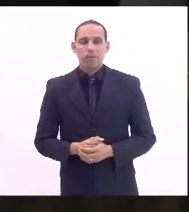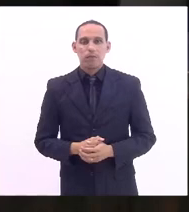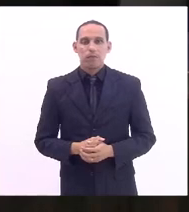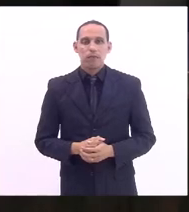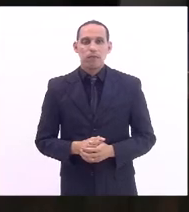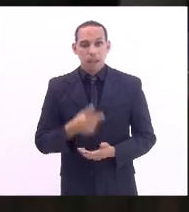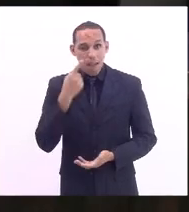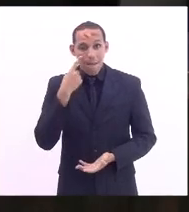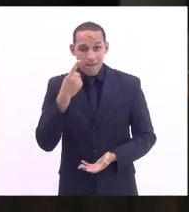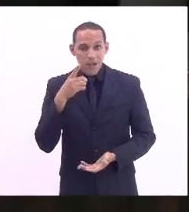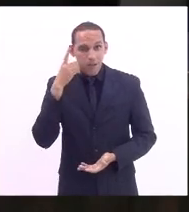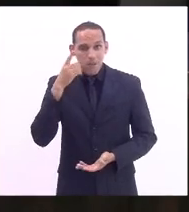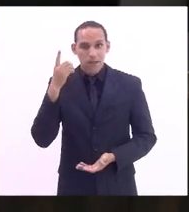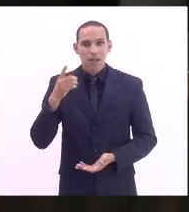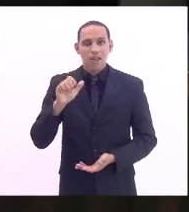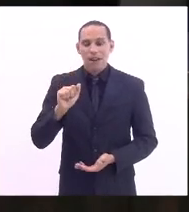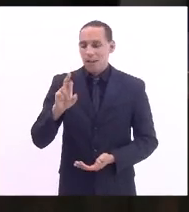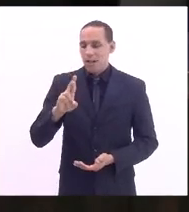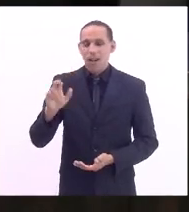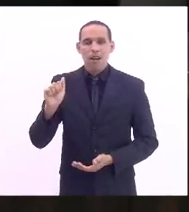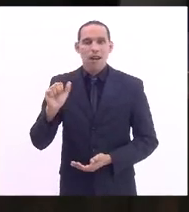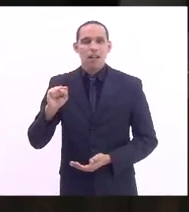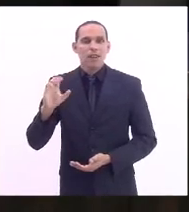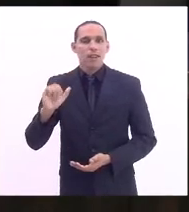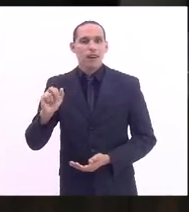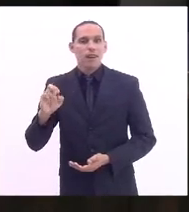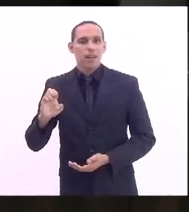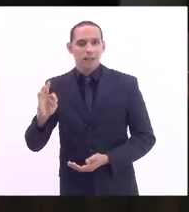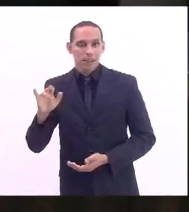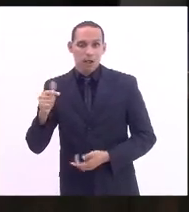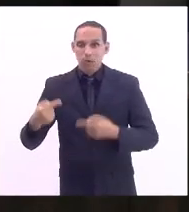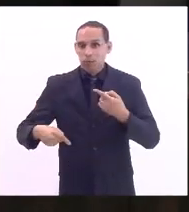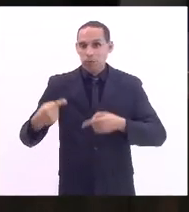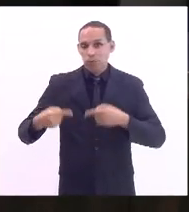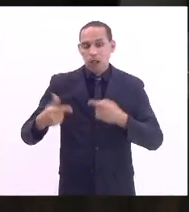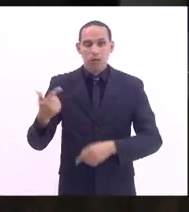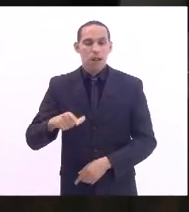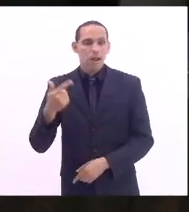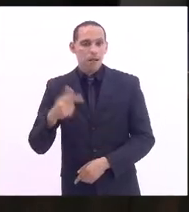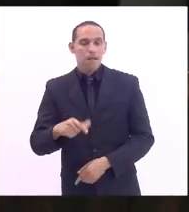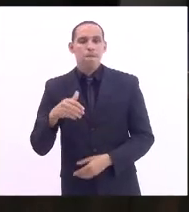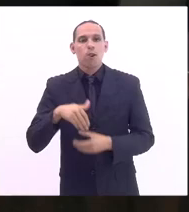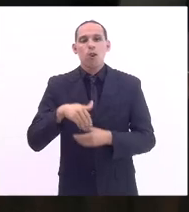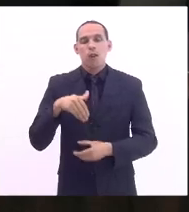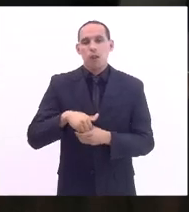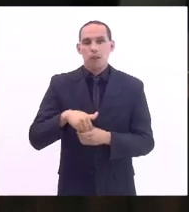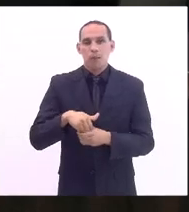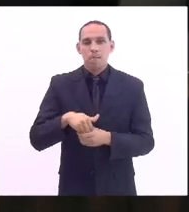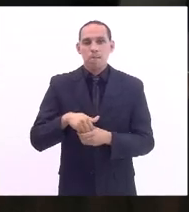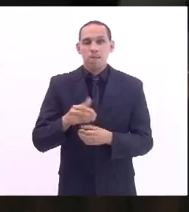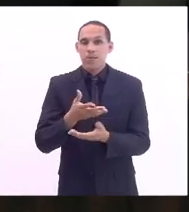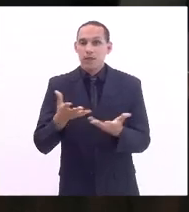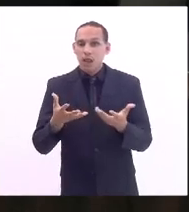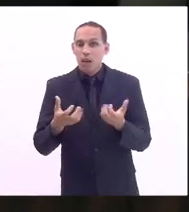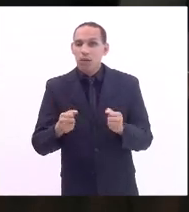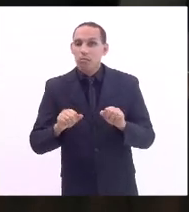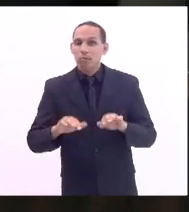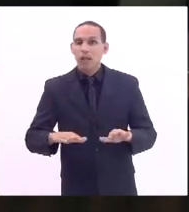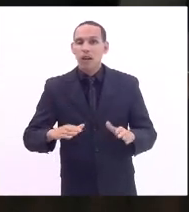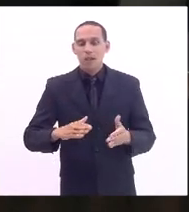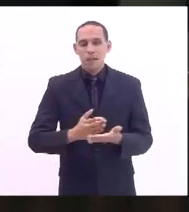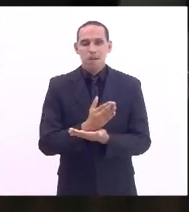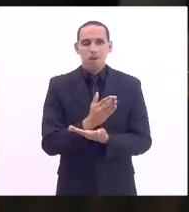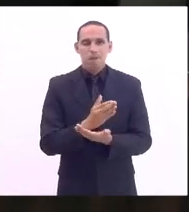Viu, deputado Luiz? Arrascaeta. Não havendo quem queira discutir, encerrada a discussão. Em votação, senhores que aprovam, permaneçam como